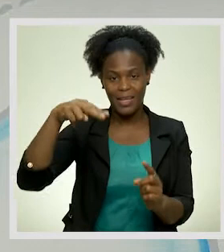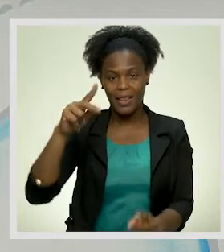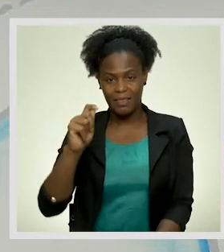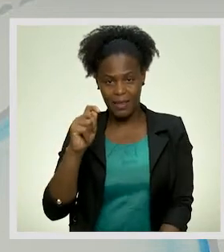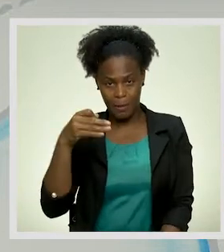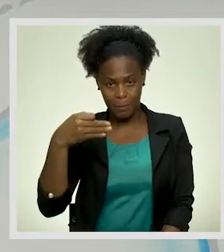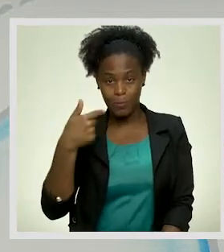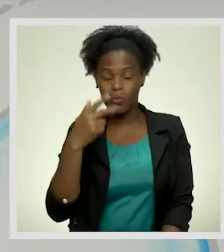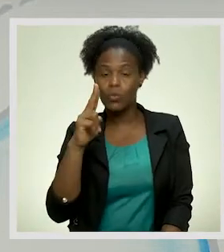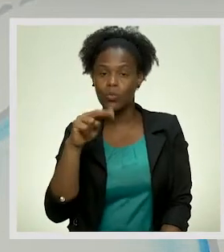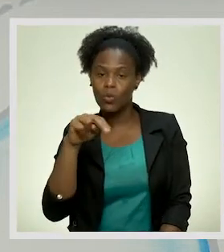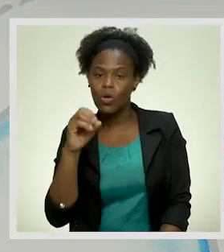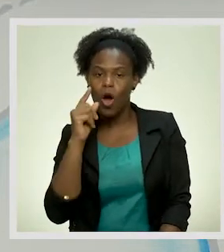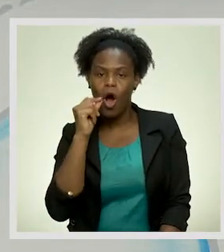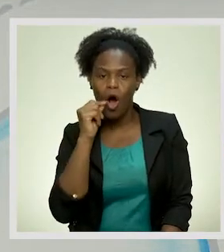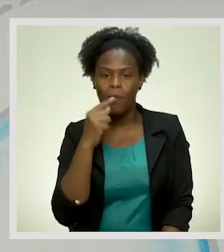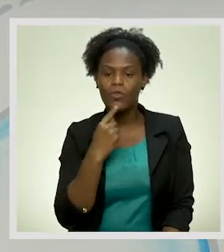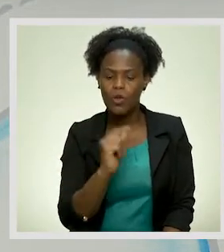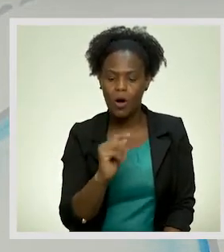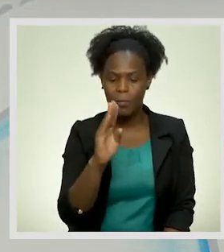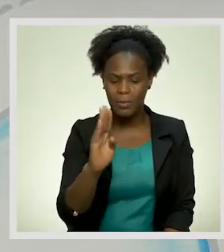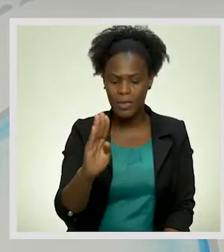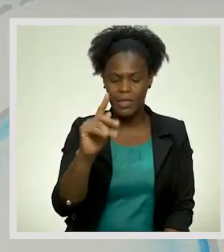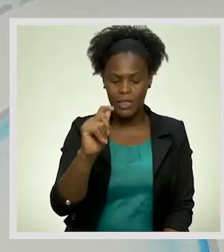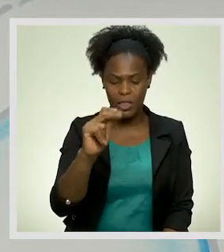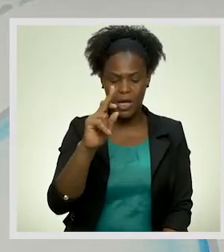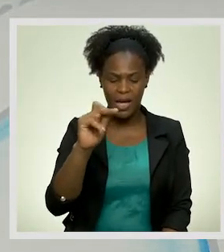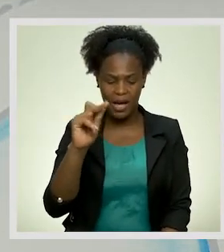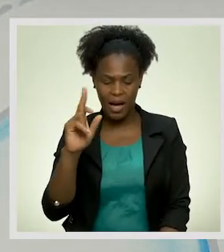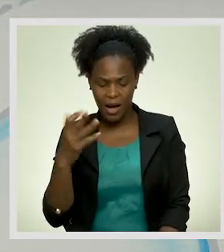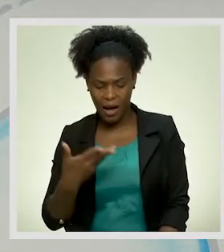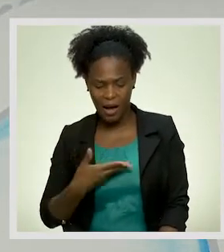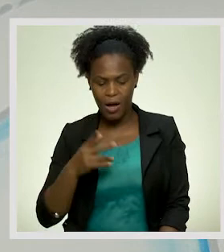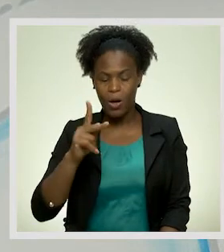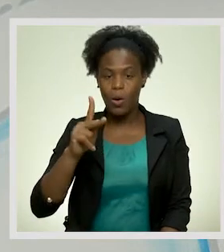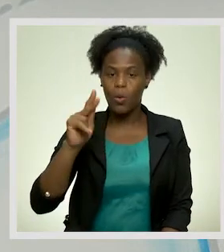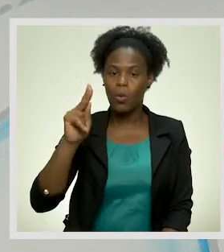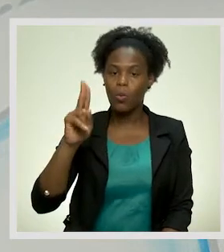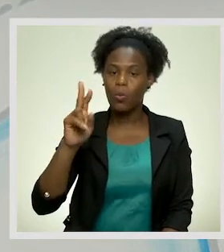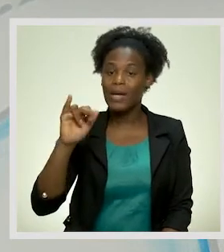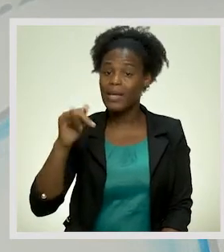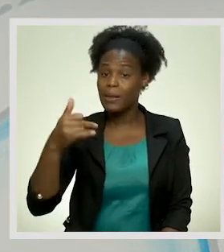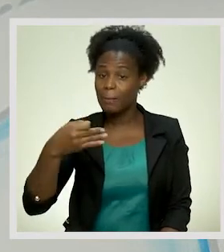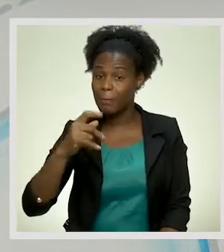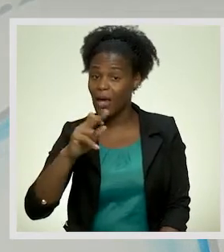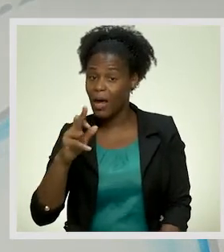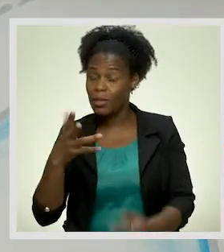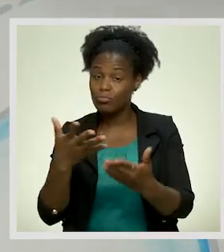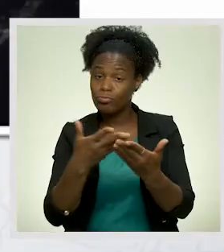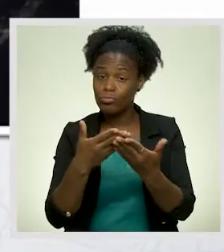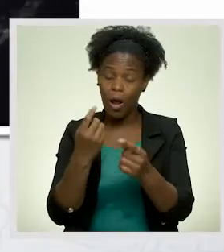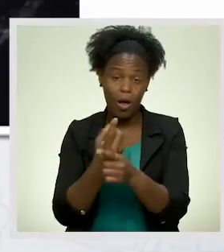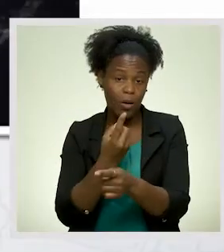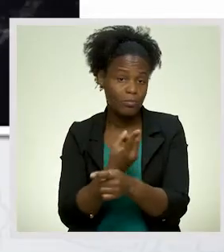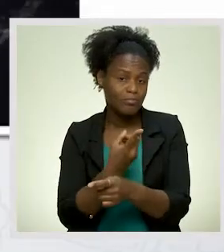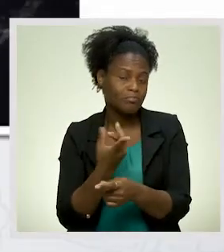cientista chama-se Gerard Kuiper. É um astrônomo holandês. Então, ele descobriu